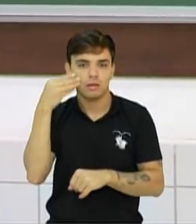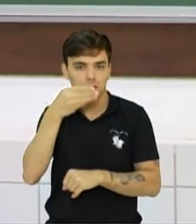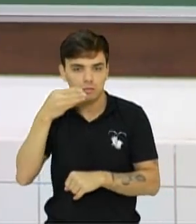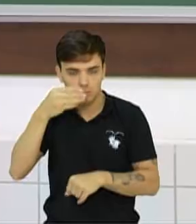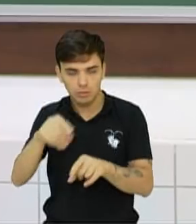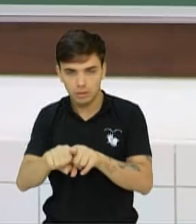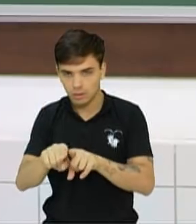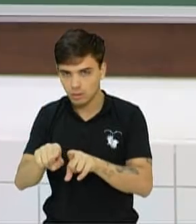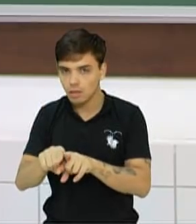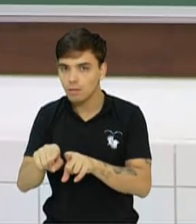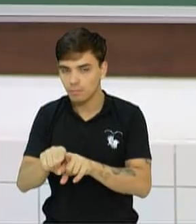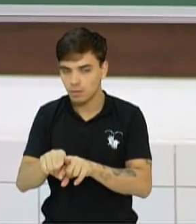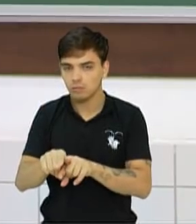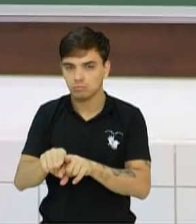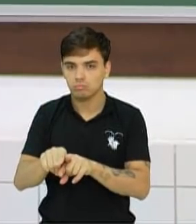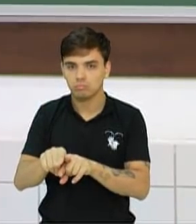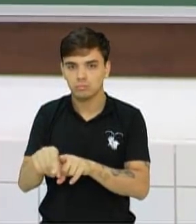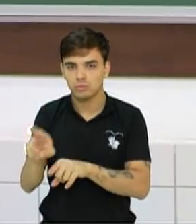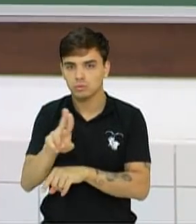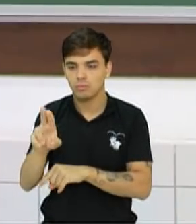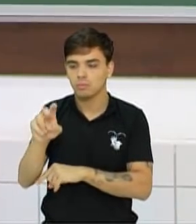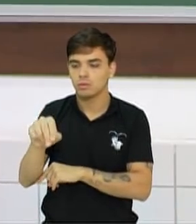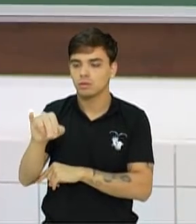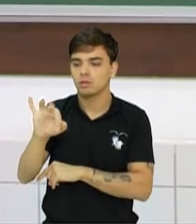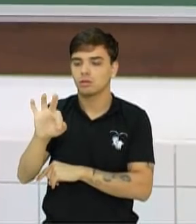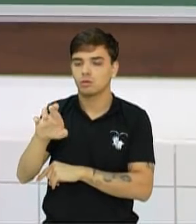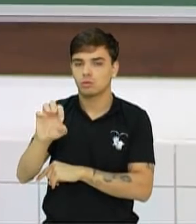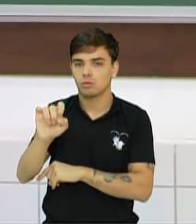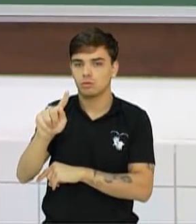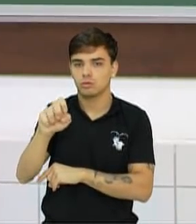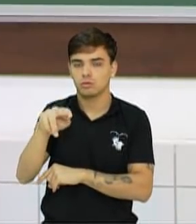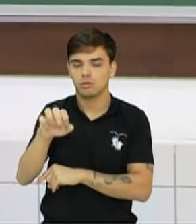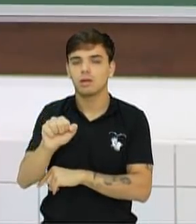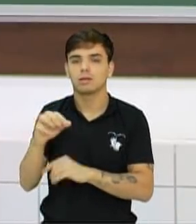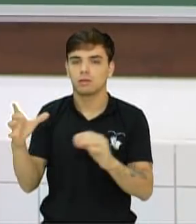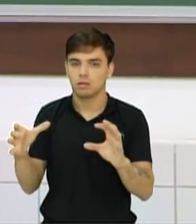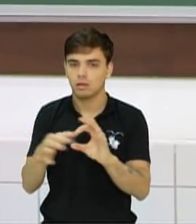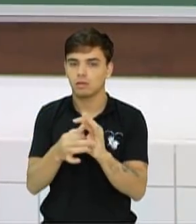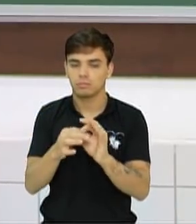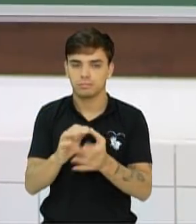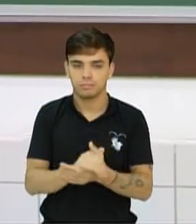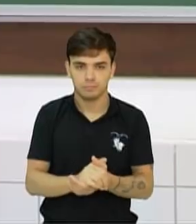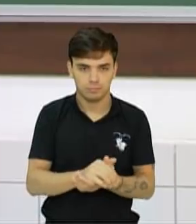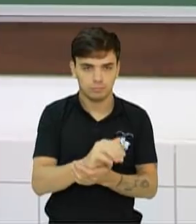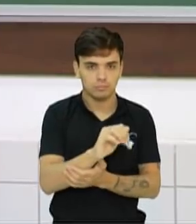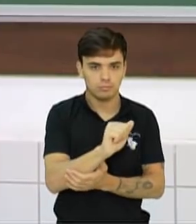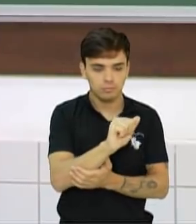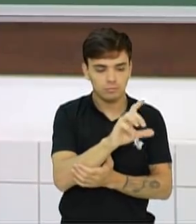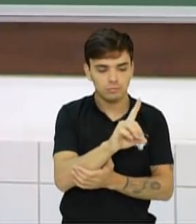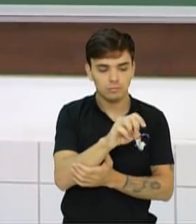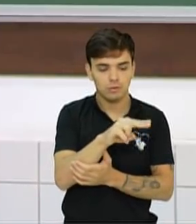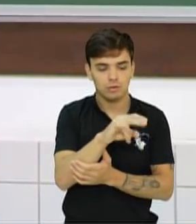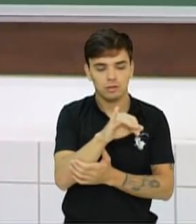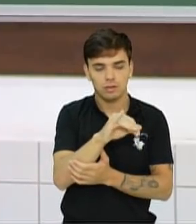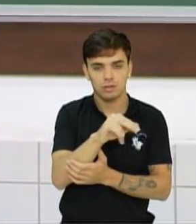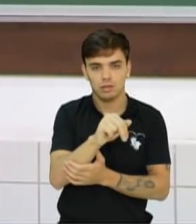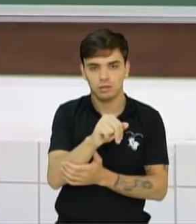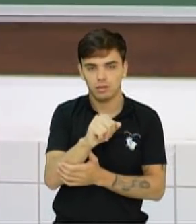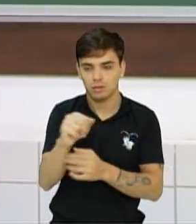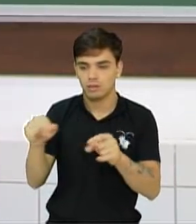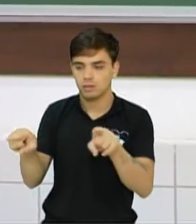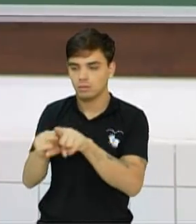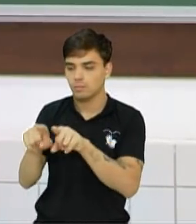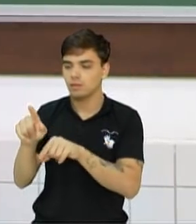nitrogenada. Como são duas fitas, as bases nitrogenadas estão ligadas entre si, adenina com timina, guanina com citosina,